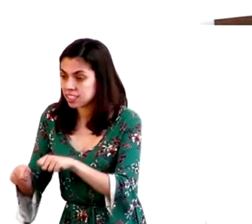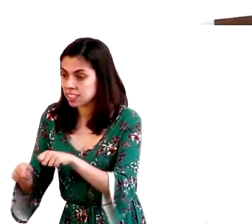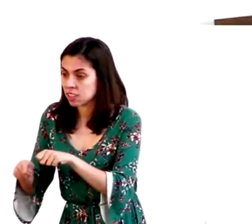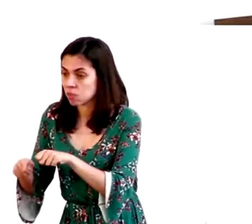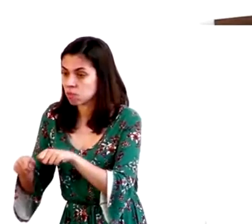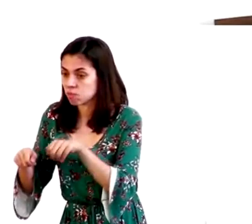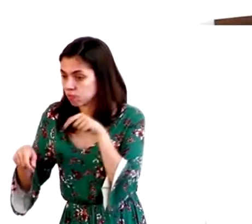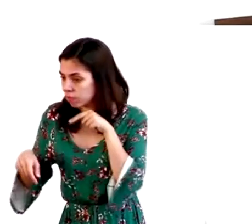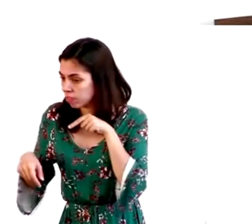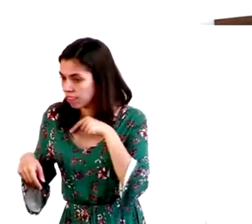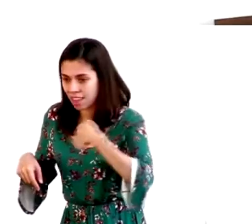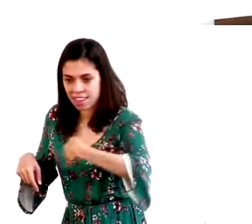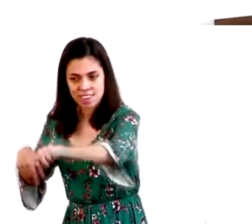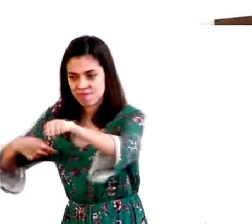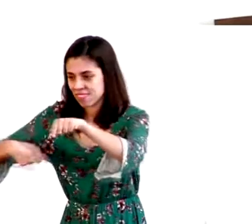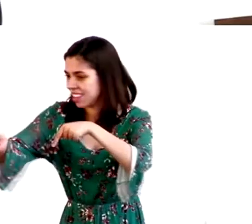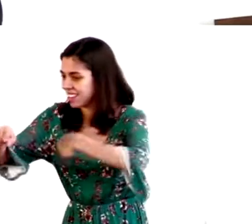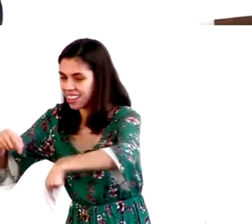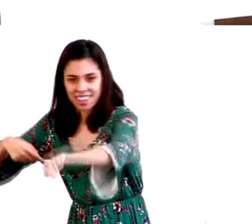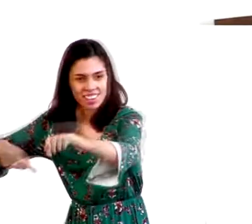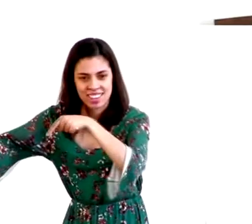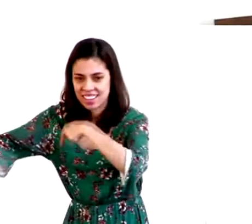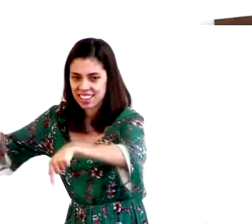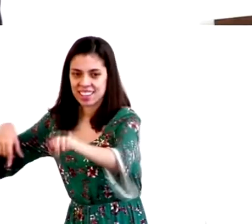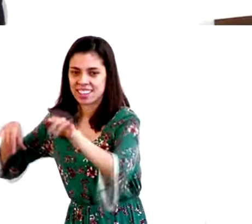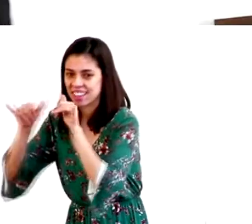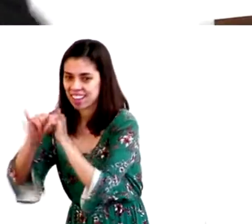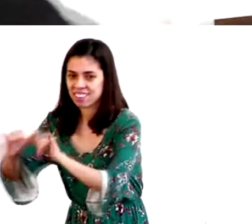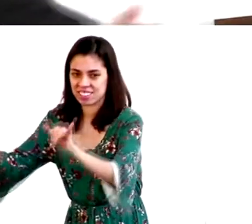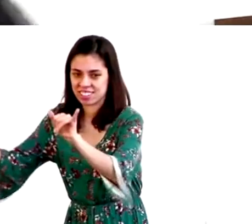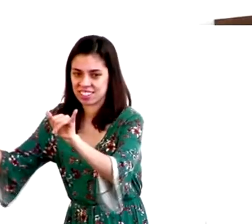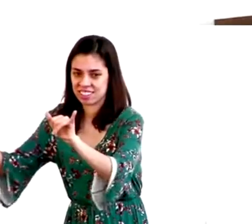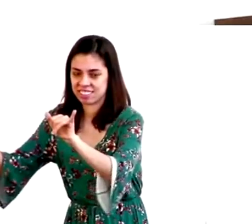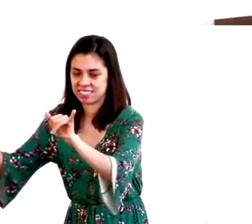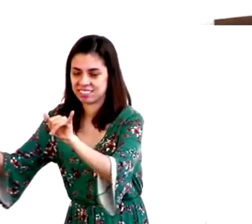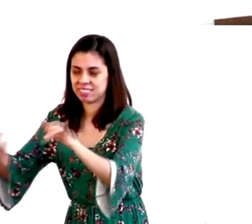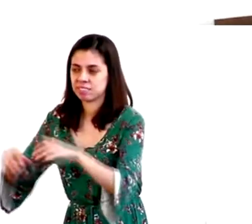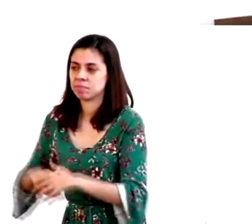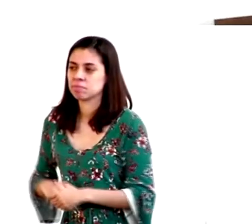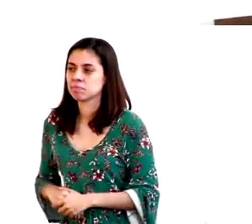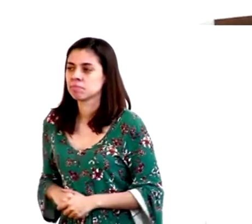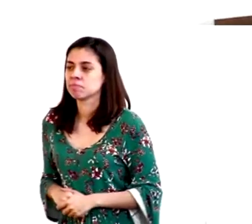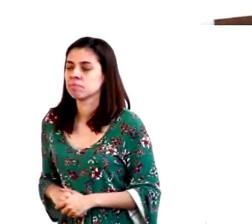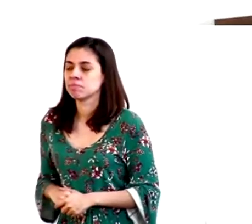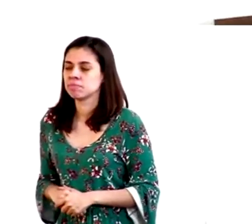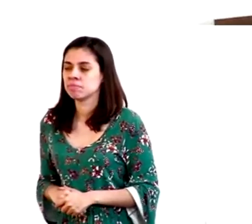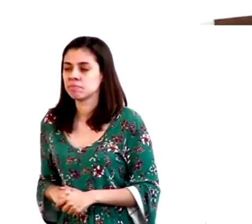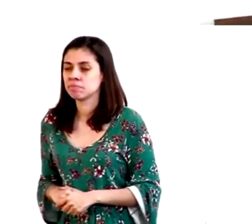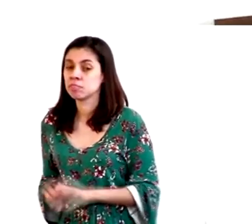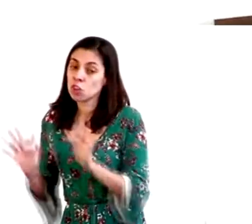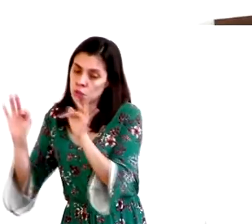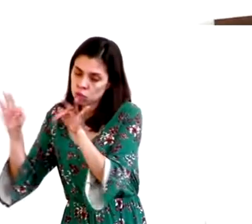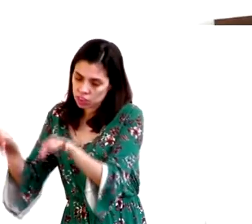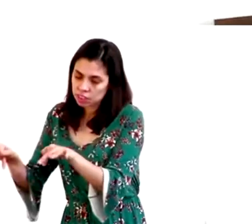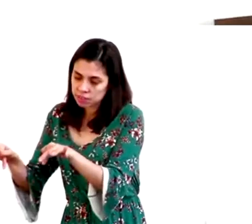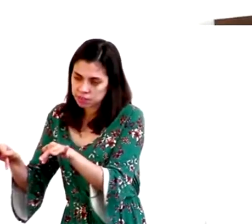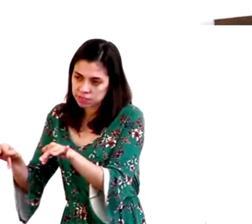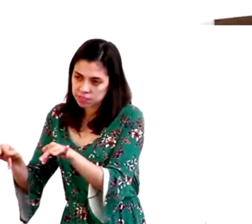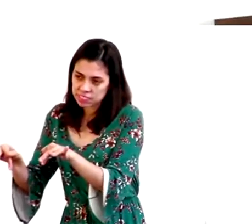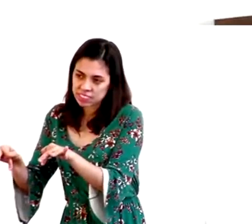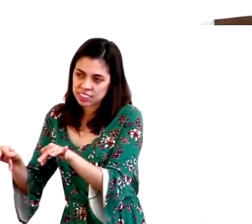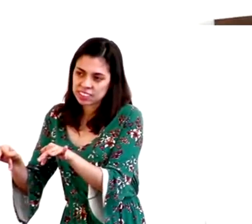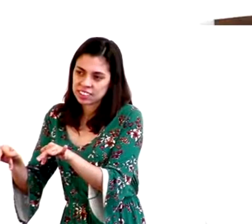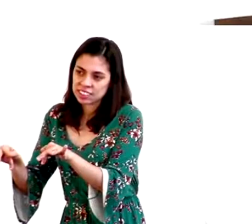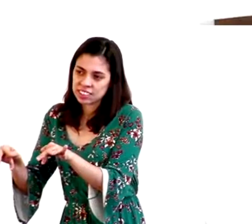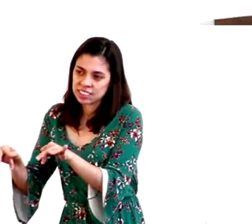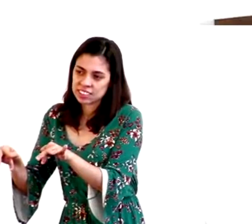as boas novas do Evangelho. E este livro, então, finaliza